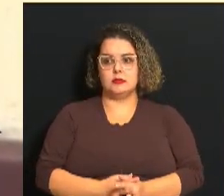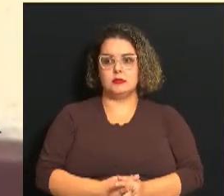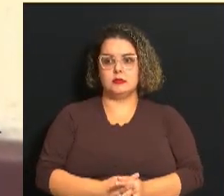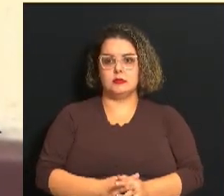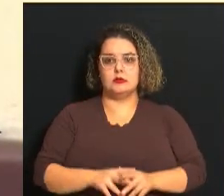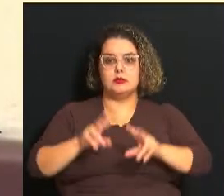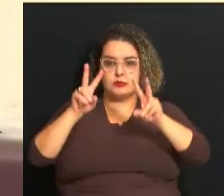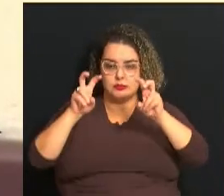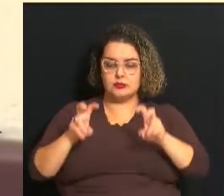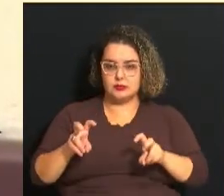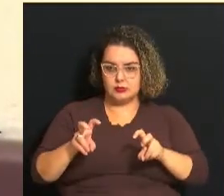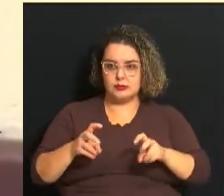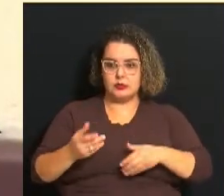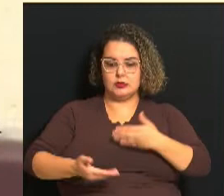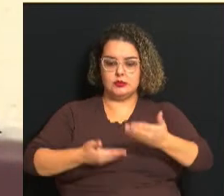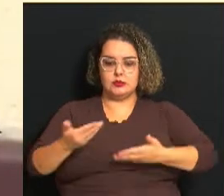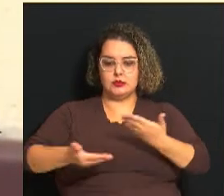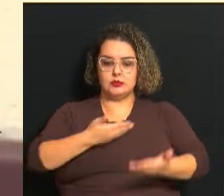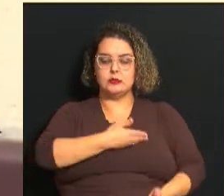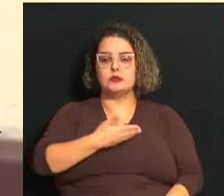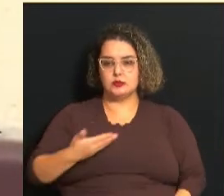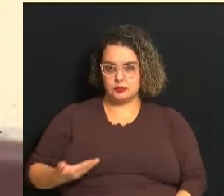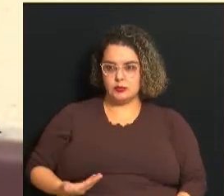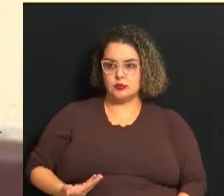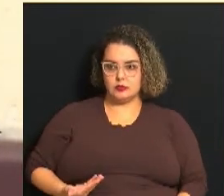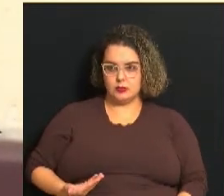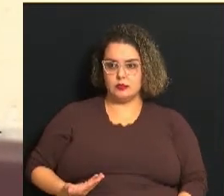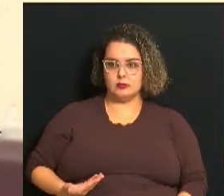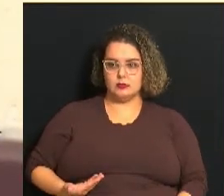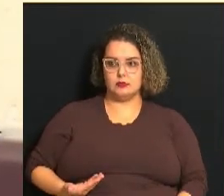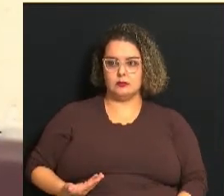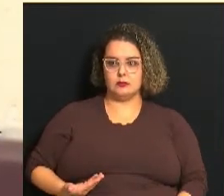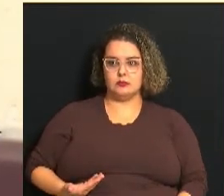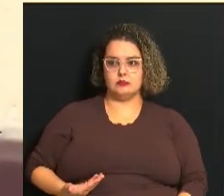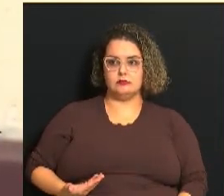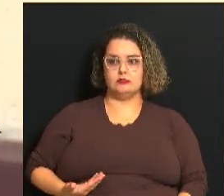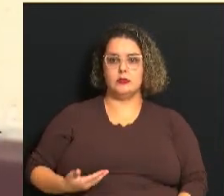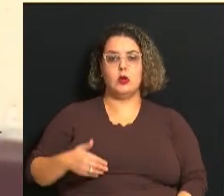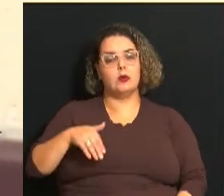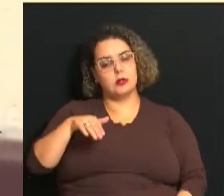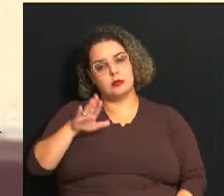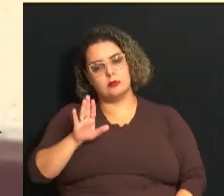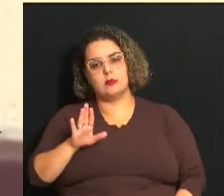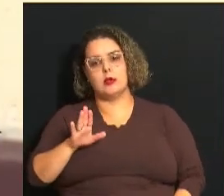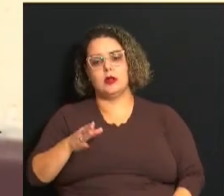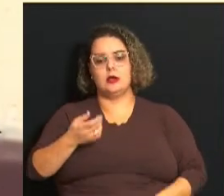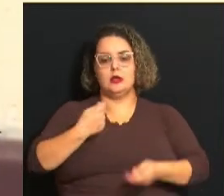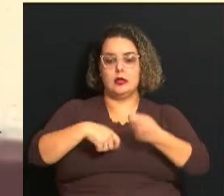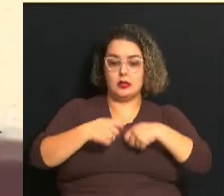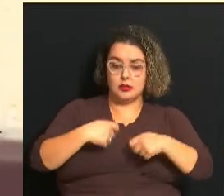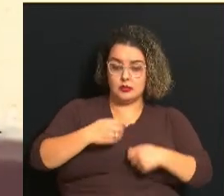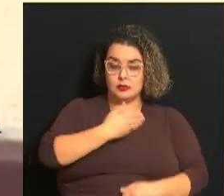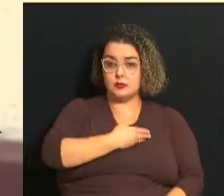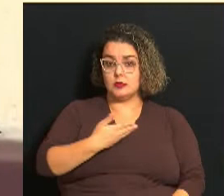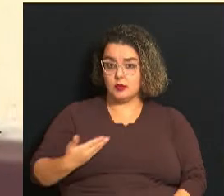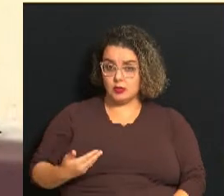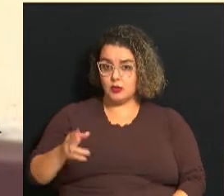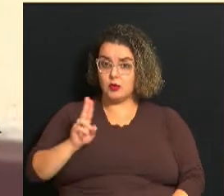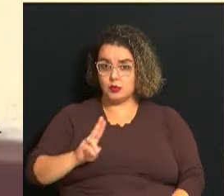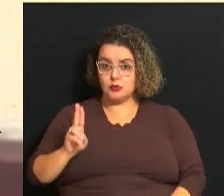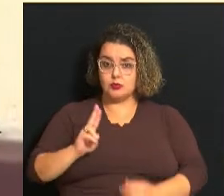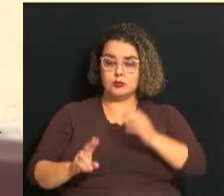no serviço público eu vejo que isso é um dos elementos que mais administração pública utiliza